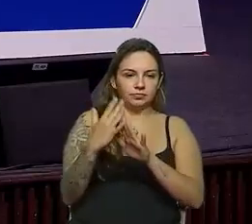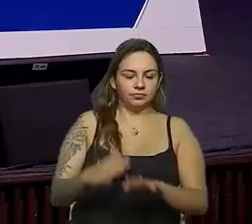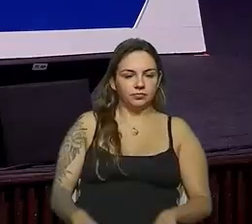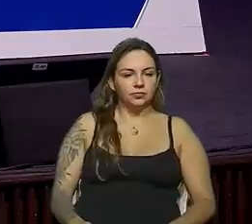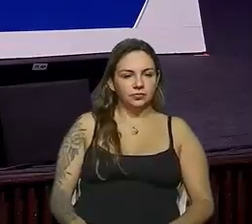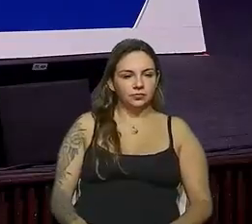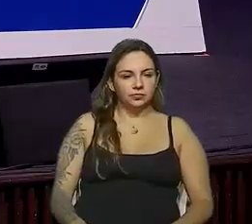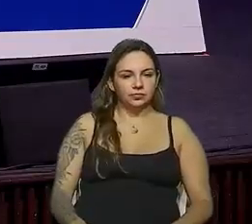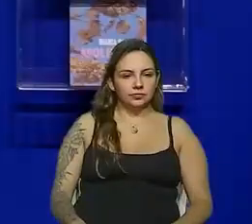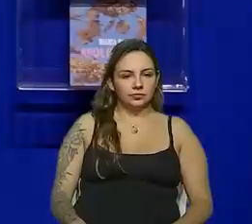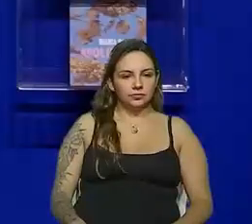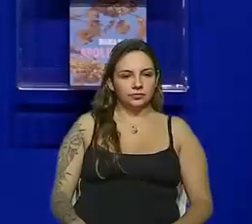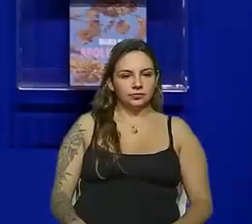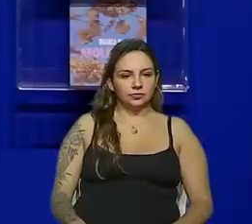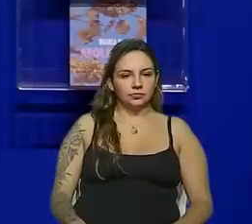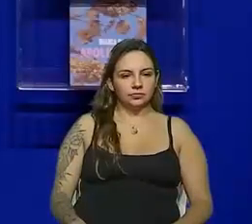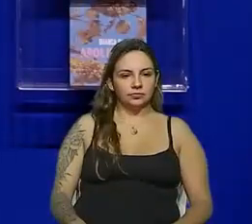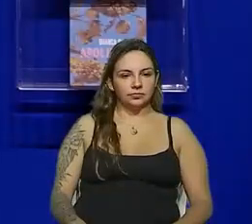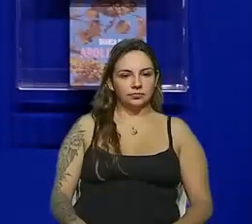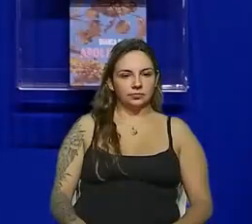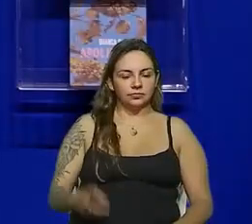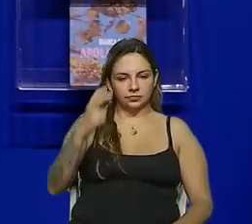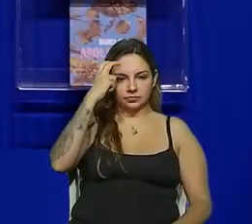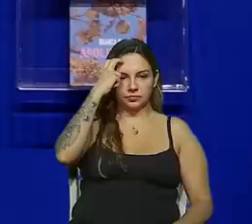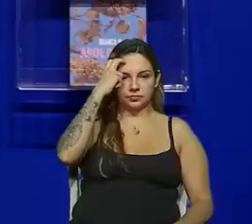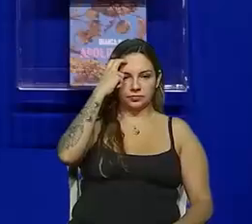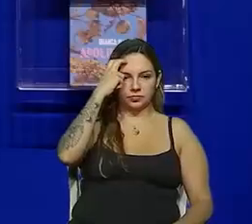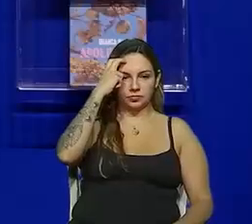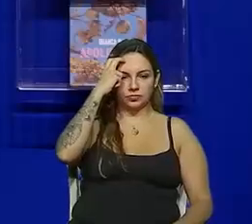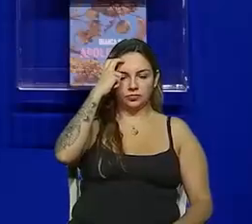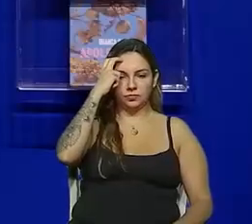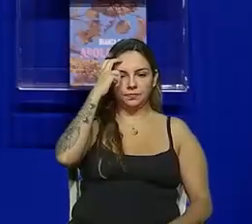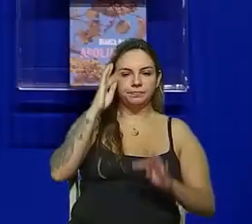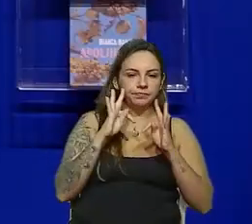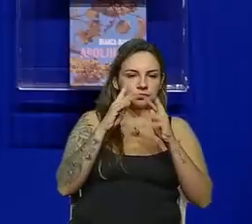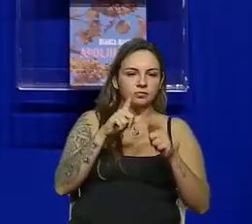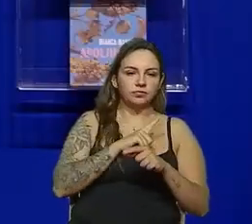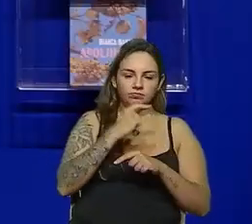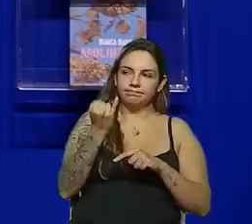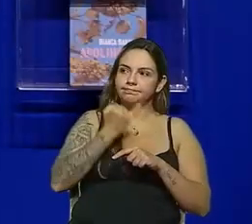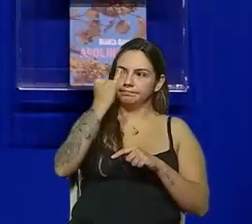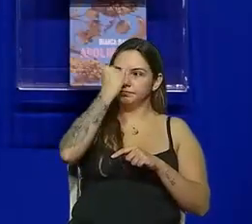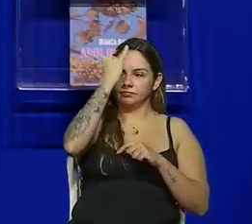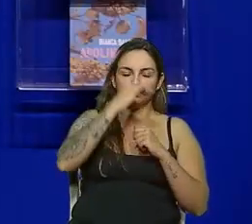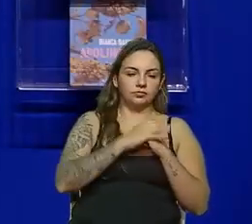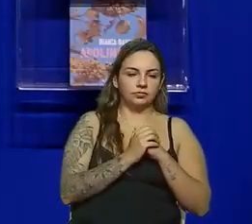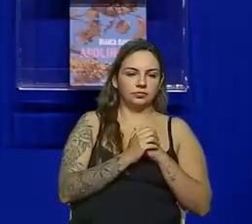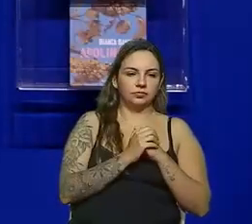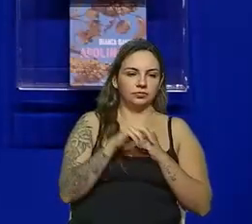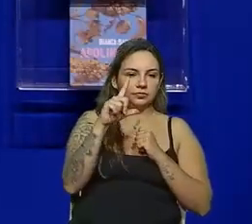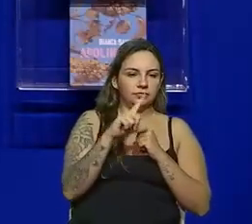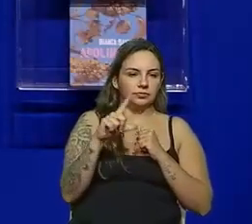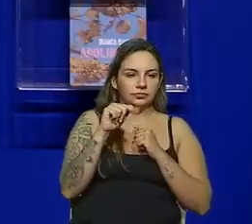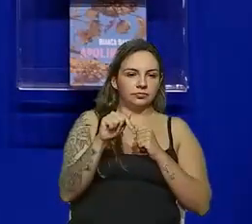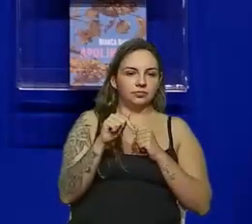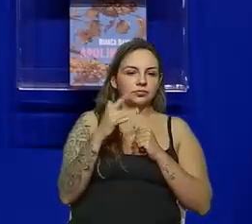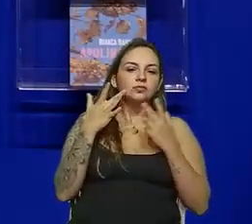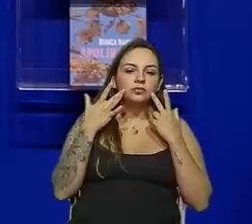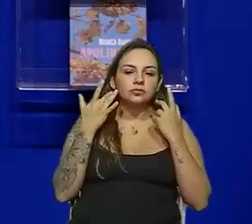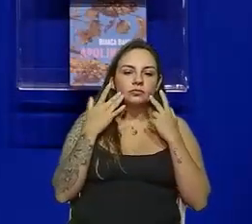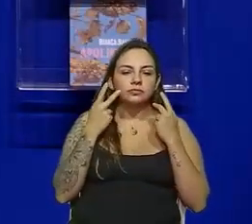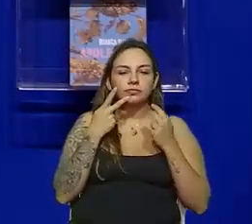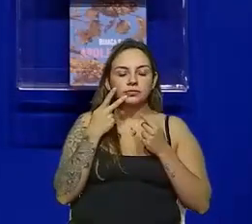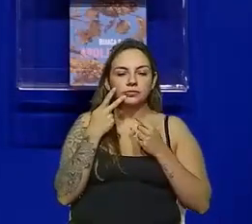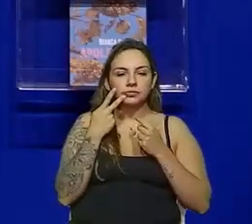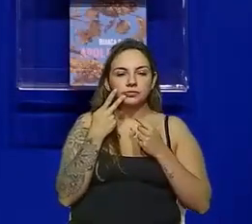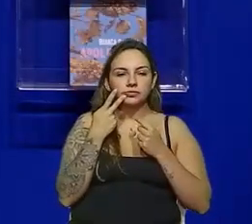autoritarismo. Acho que a cultura, em geral, teve um papel muito importante. Quer dizer, a literatura, o teatro, ele